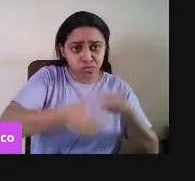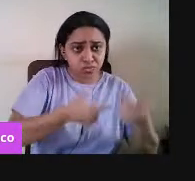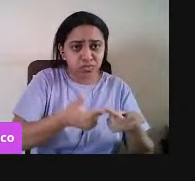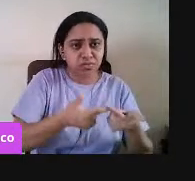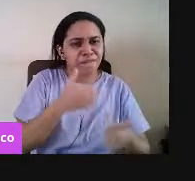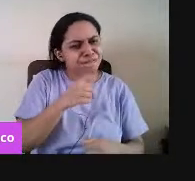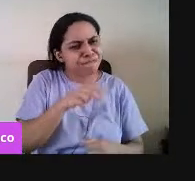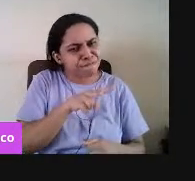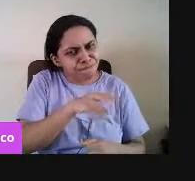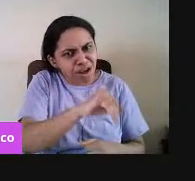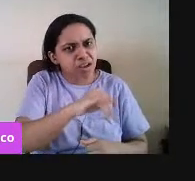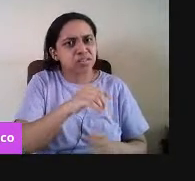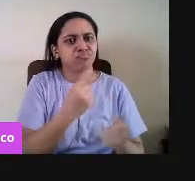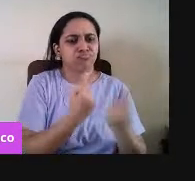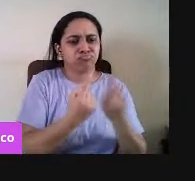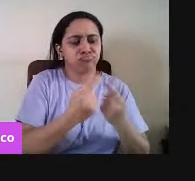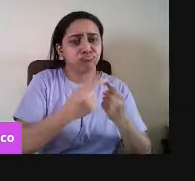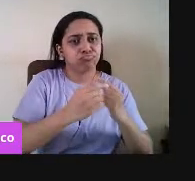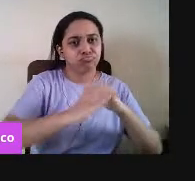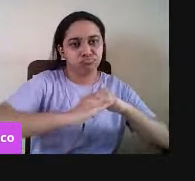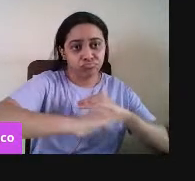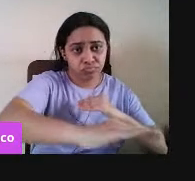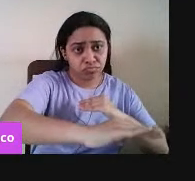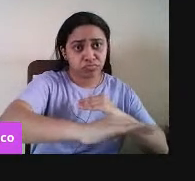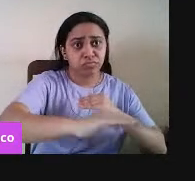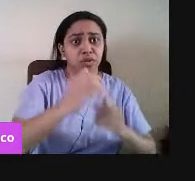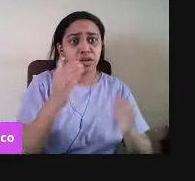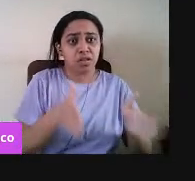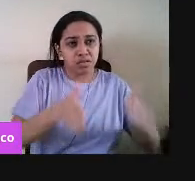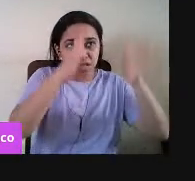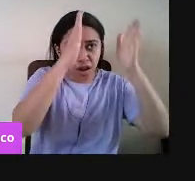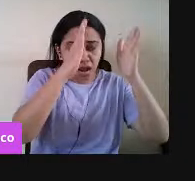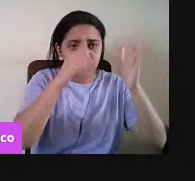da cidade e de prédios públicos. E de noite, não vai dormir, não.